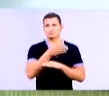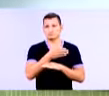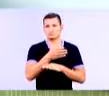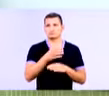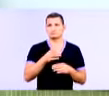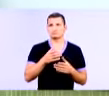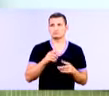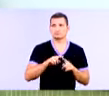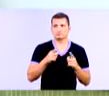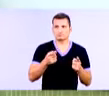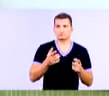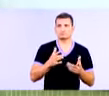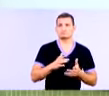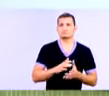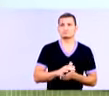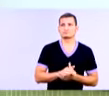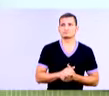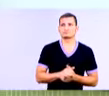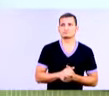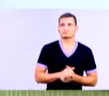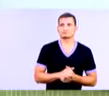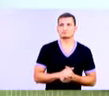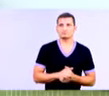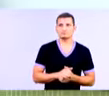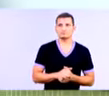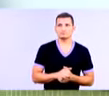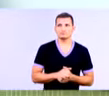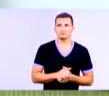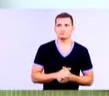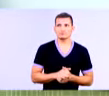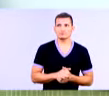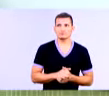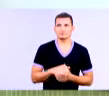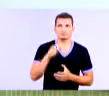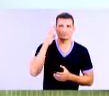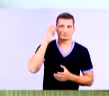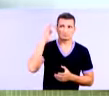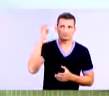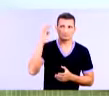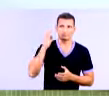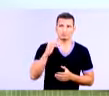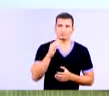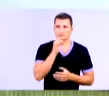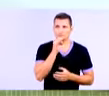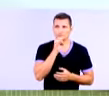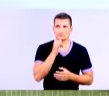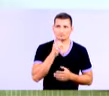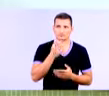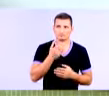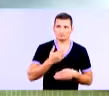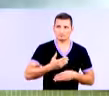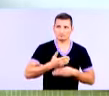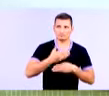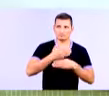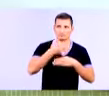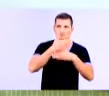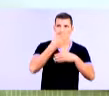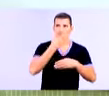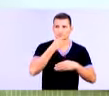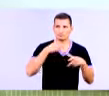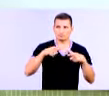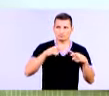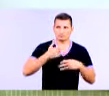eu faço a equivalência de, imagina um pedreiro sem sua trena,